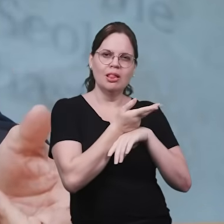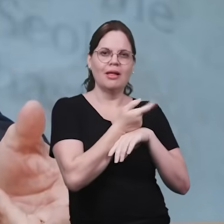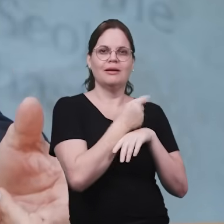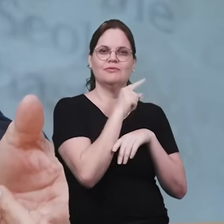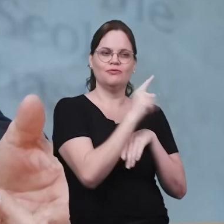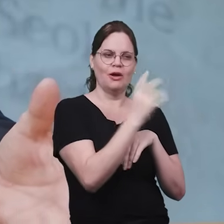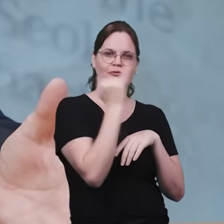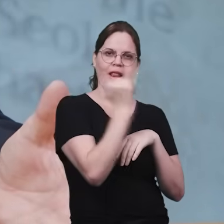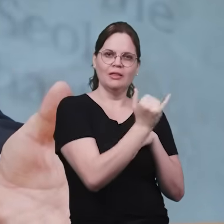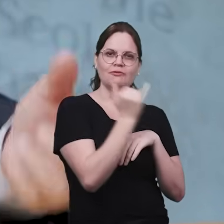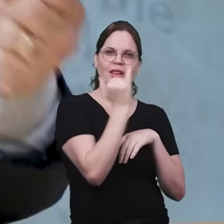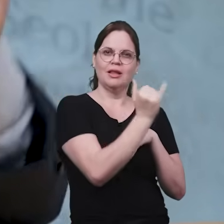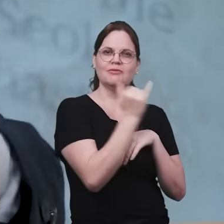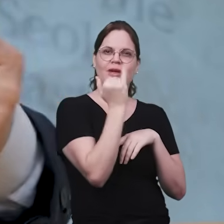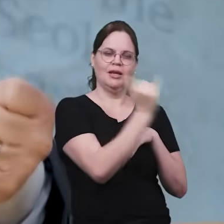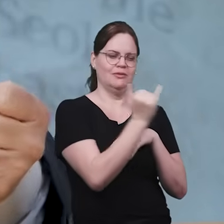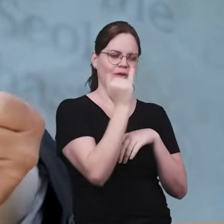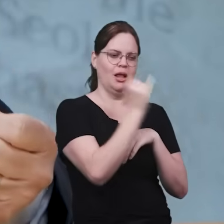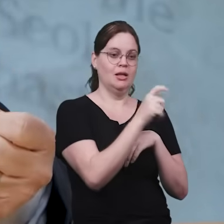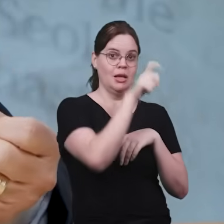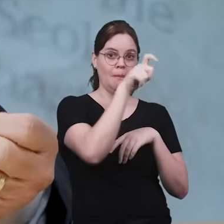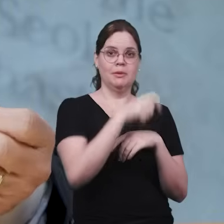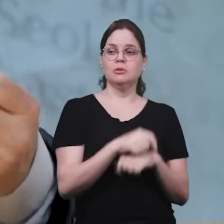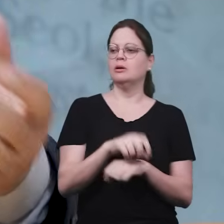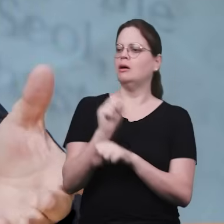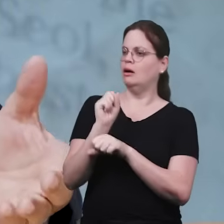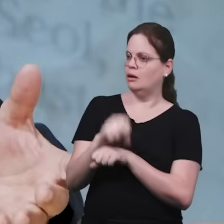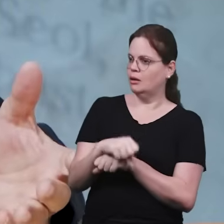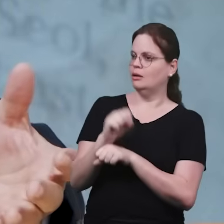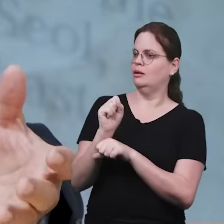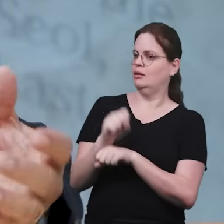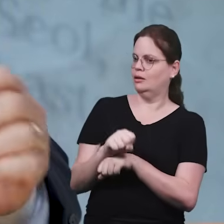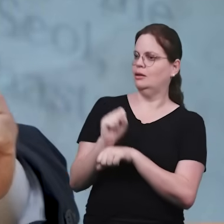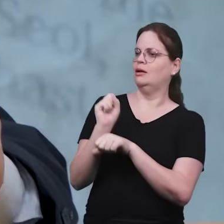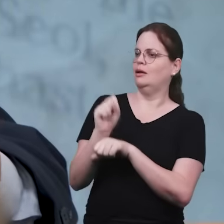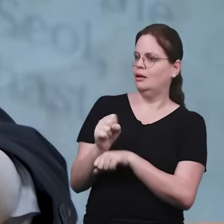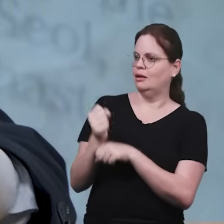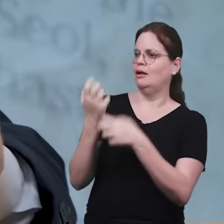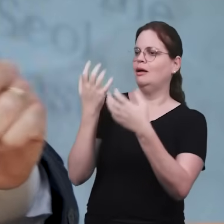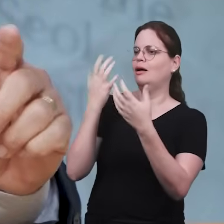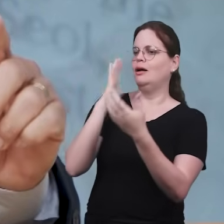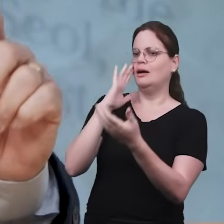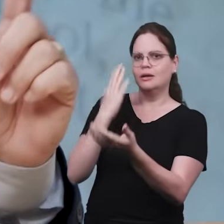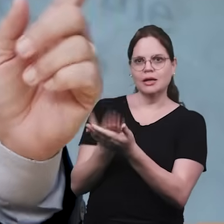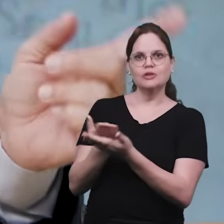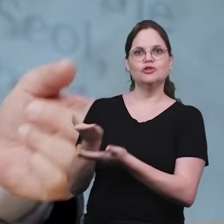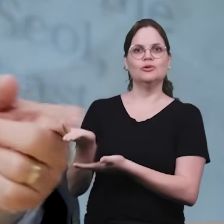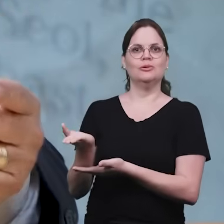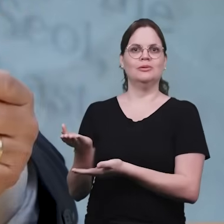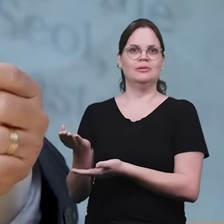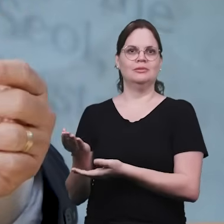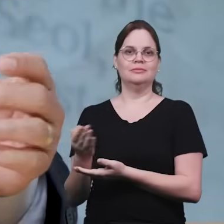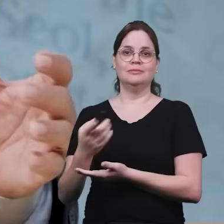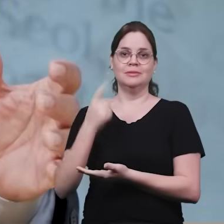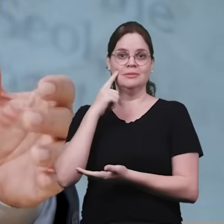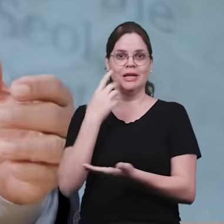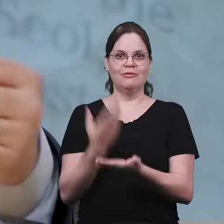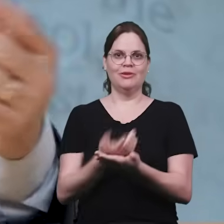aspas, vendida e comprada por aquele que recebeu a mensagem. E o resultado estamos nós